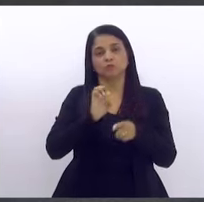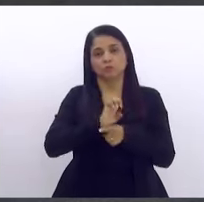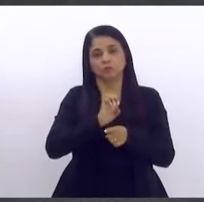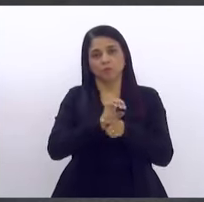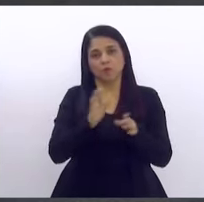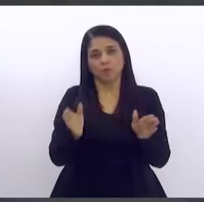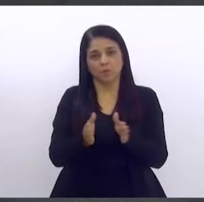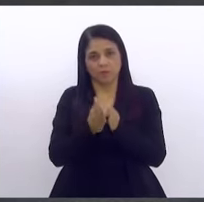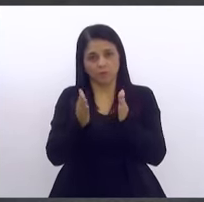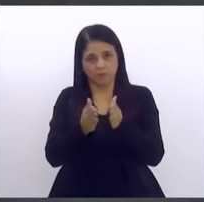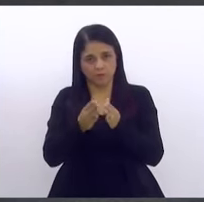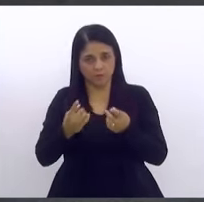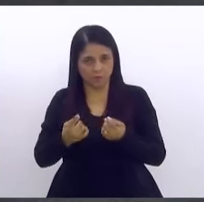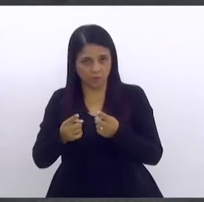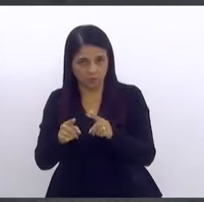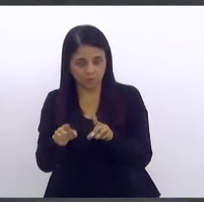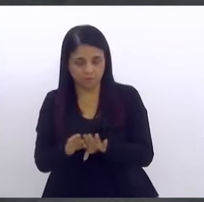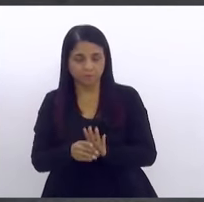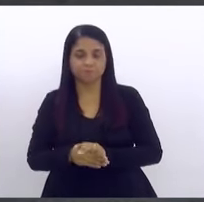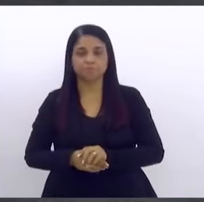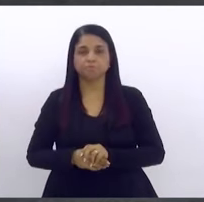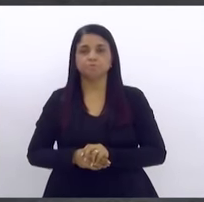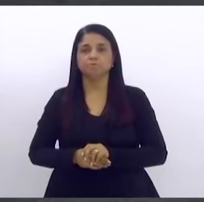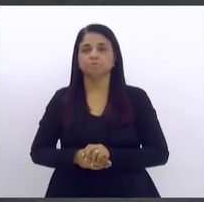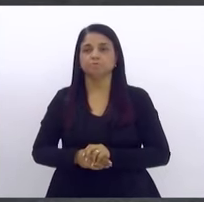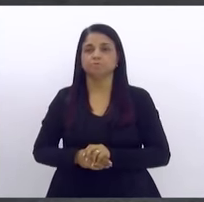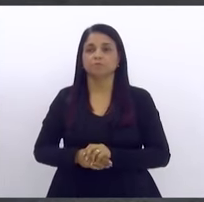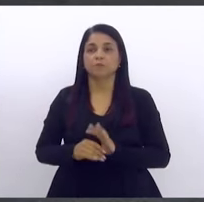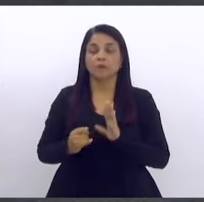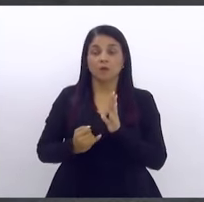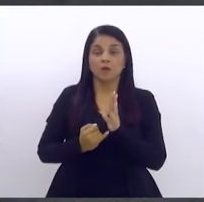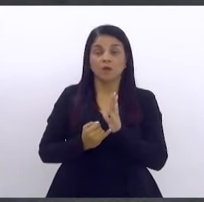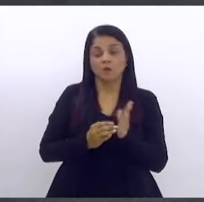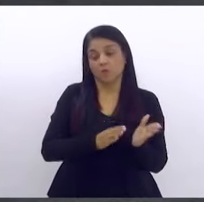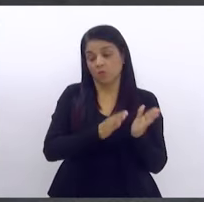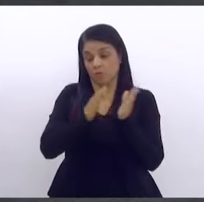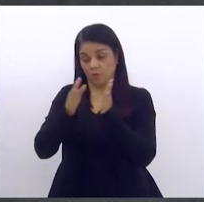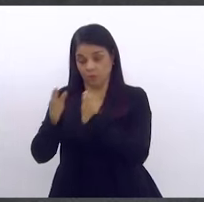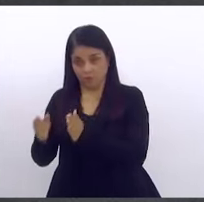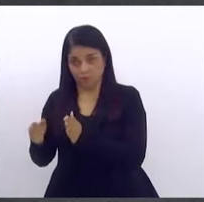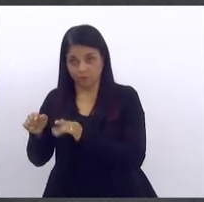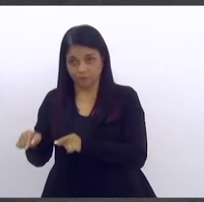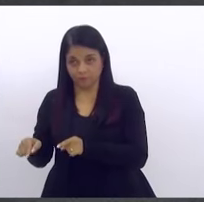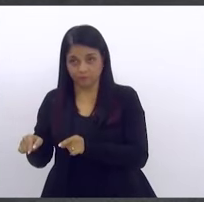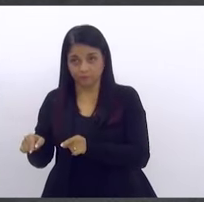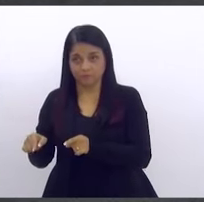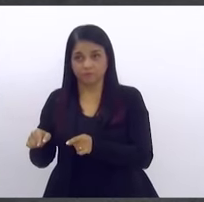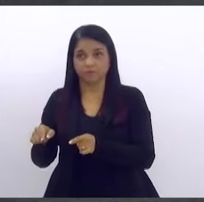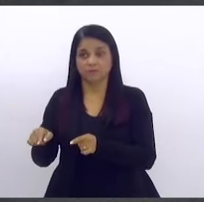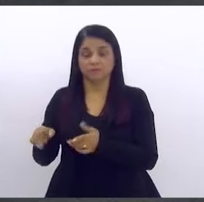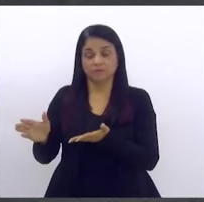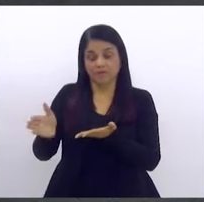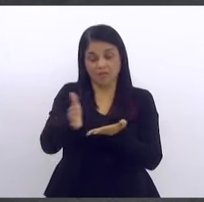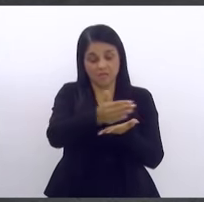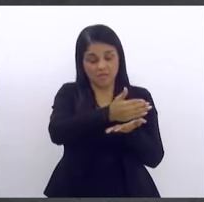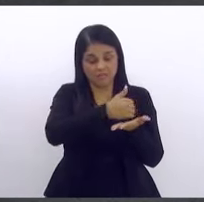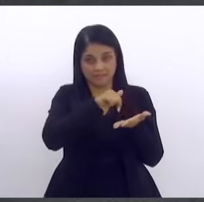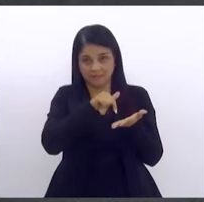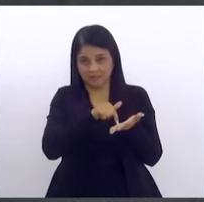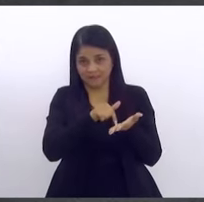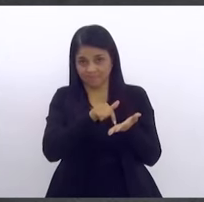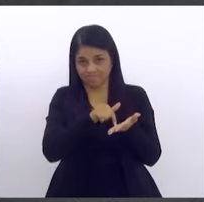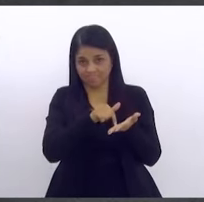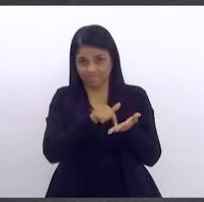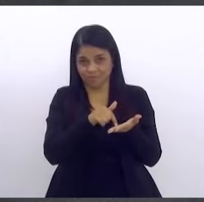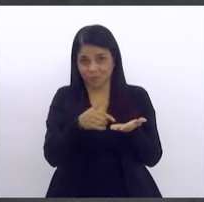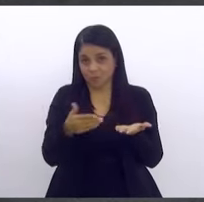Assim posto, senhor presidente, de outro lado, nós vamos ter entradas de receitas que hoje